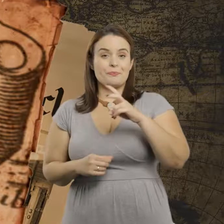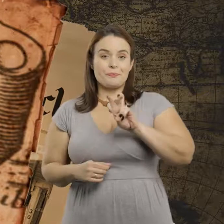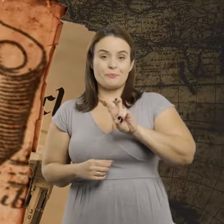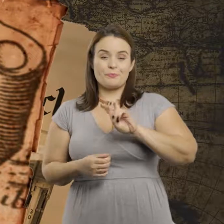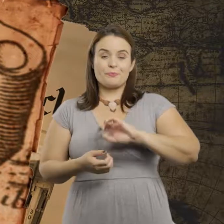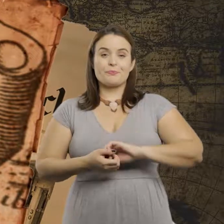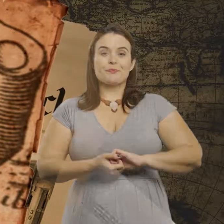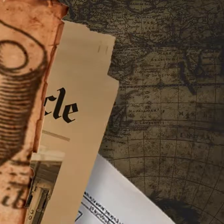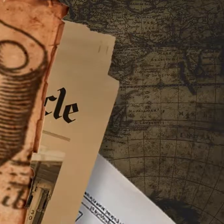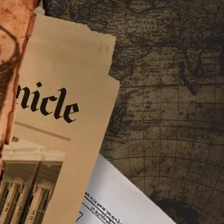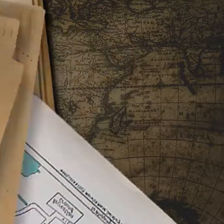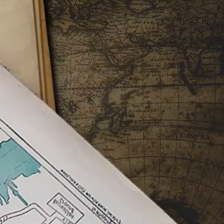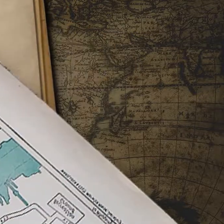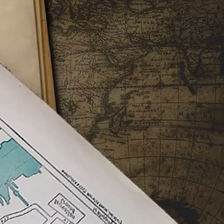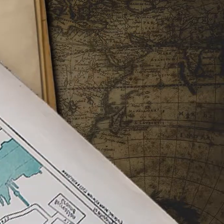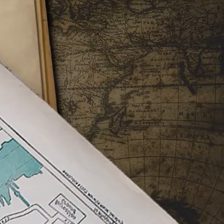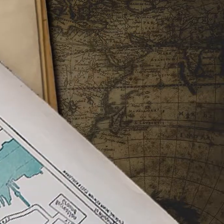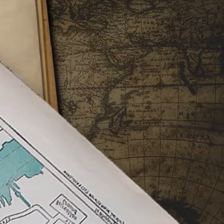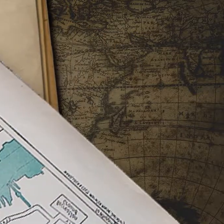Capítulo 25.